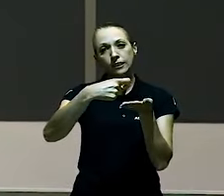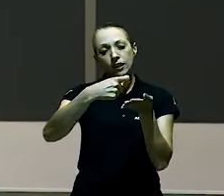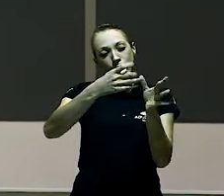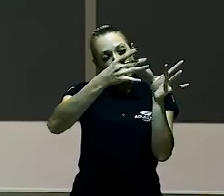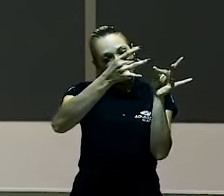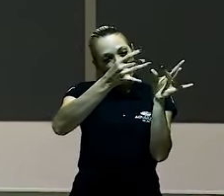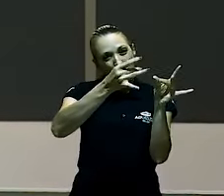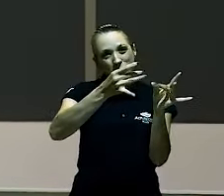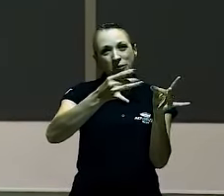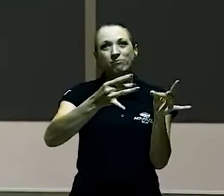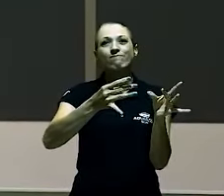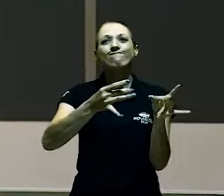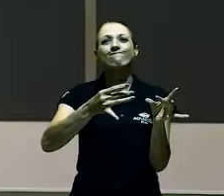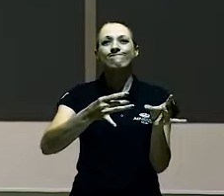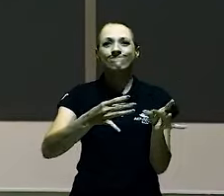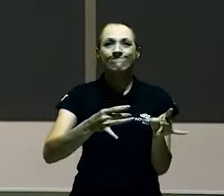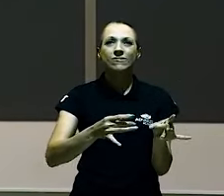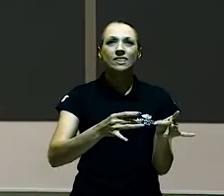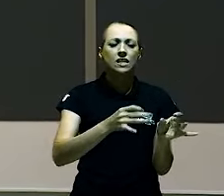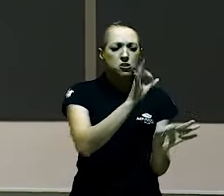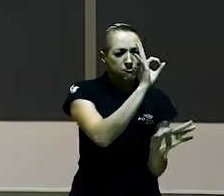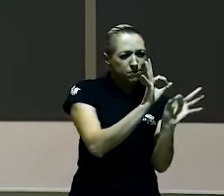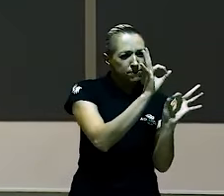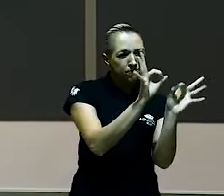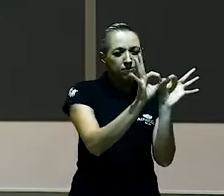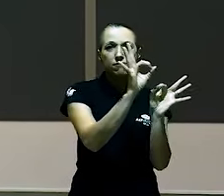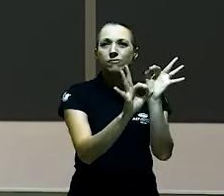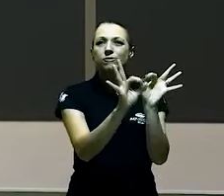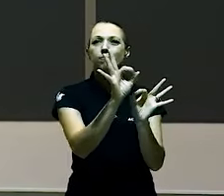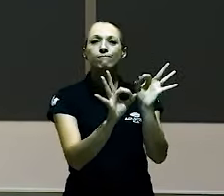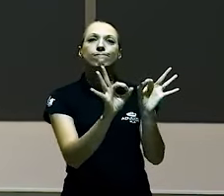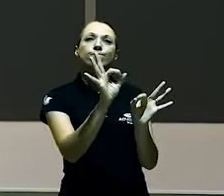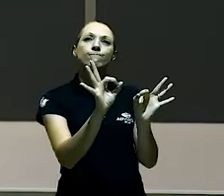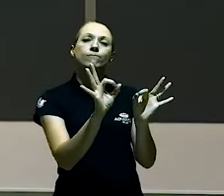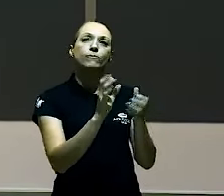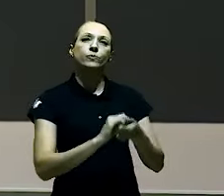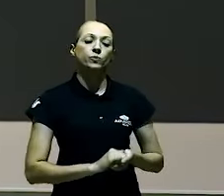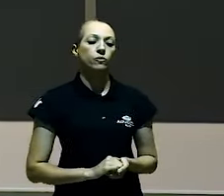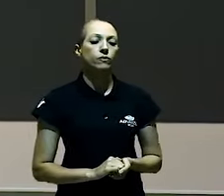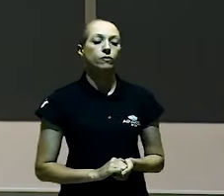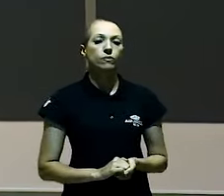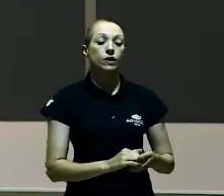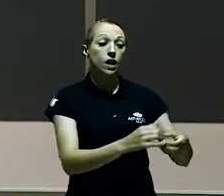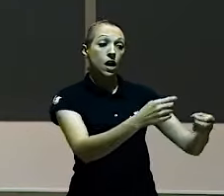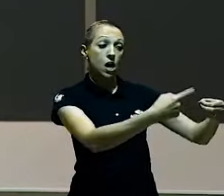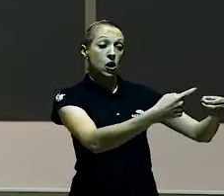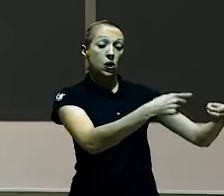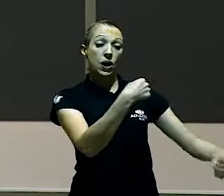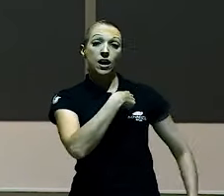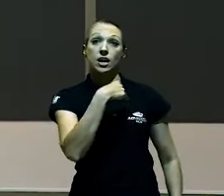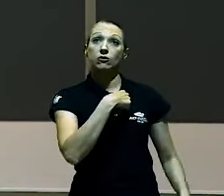muito bem planejada, e muitas coisas grandes acontecem. Nínive é grande, Deus diz: levanta-se e vai à grande cidade de Nínive.